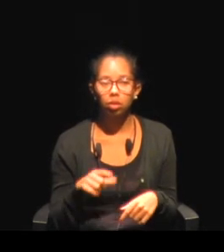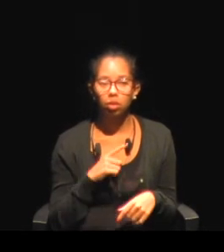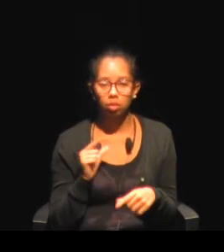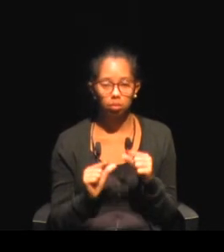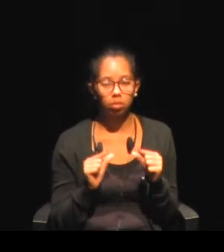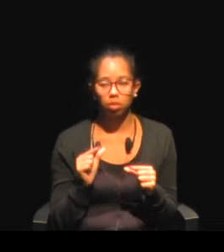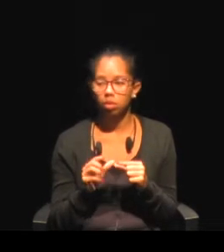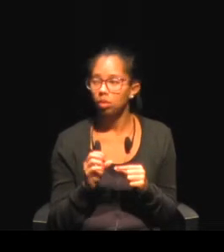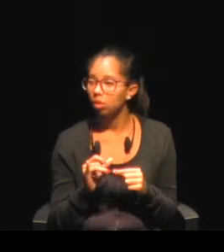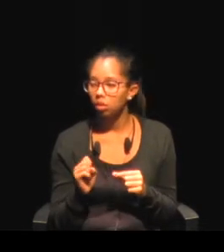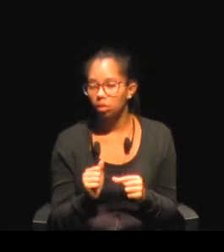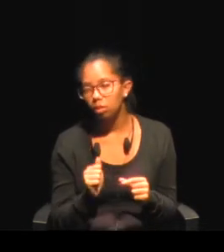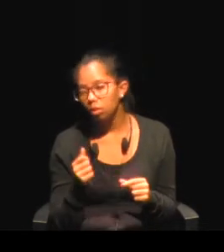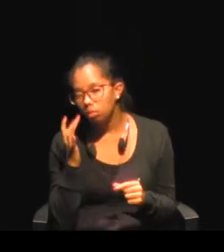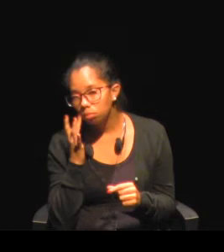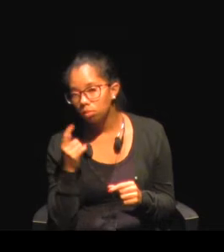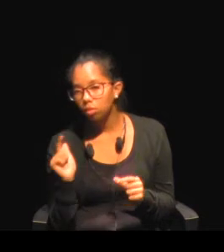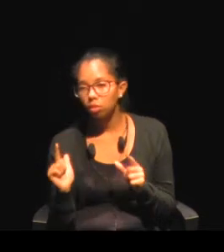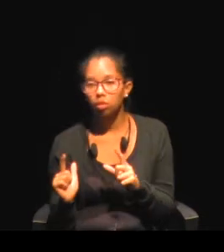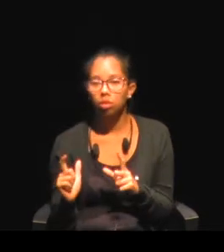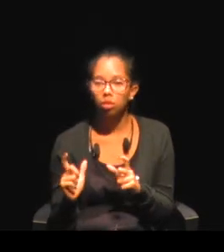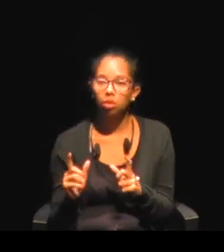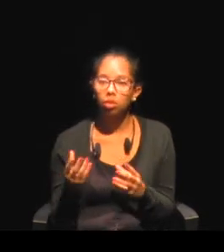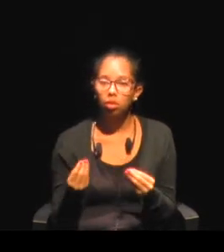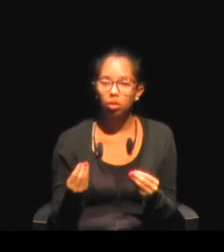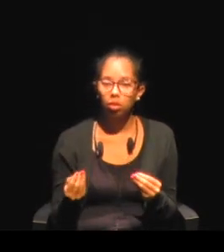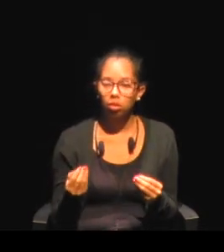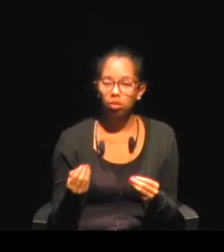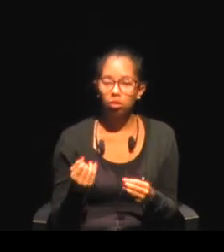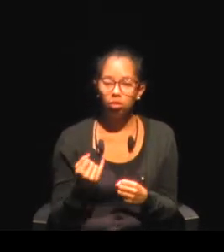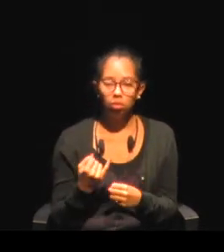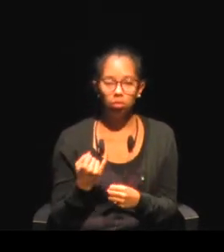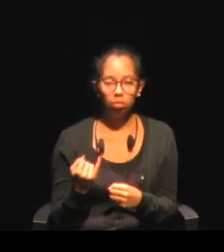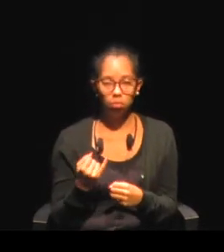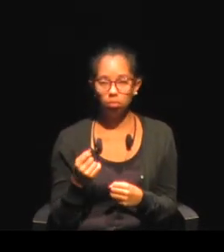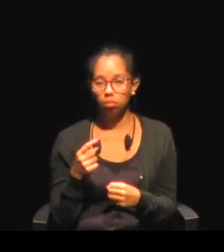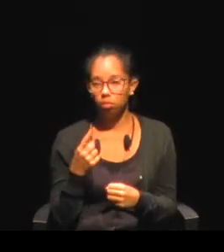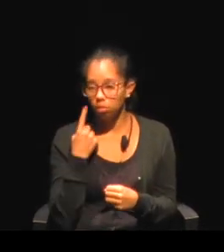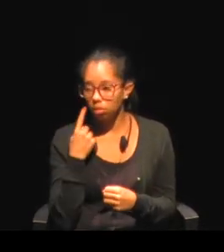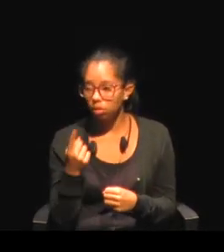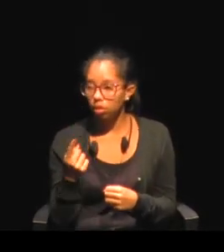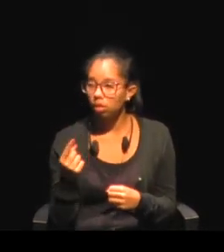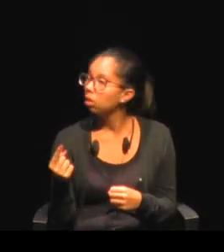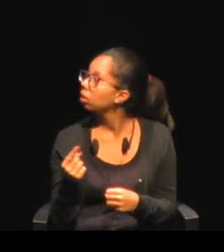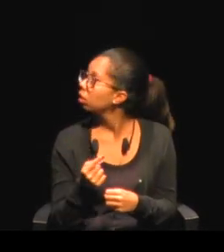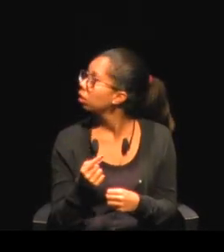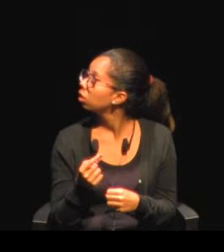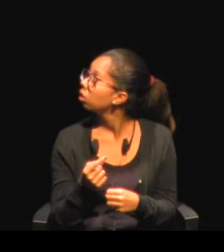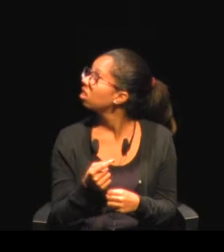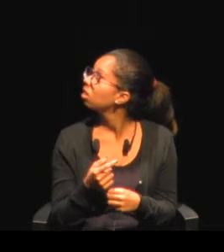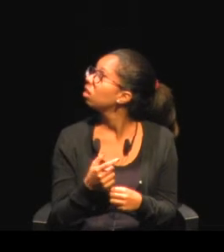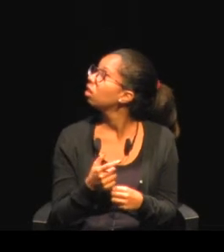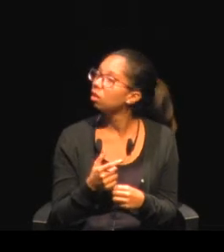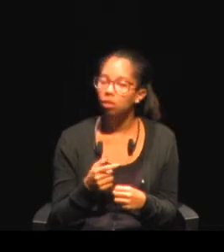de conteúdo, tem algumas pequenas coisas. Eu acho que essa imagem é muito interessante. É uma biruta, né? Mas é uma